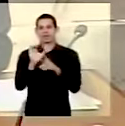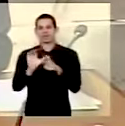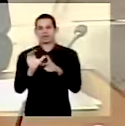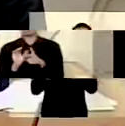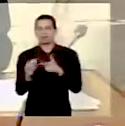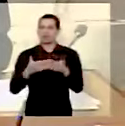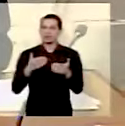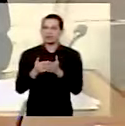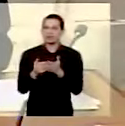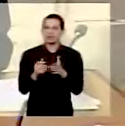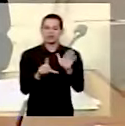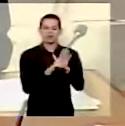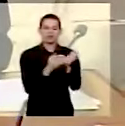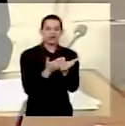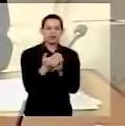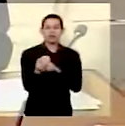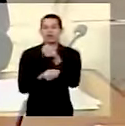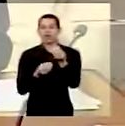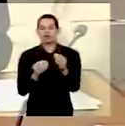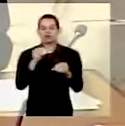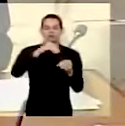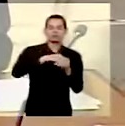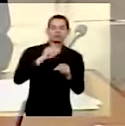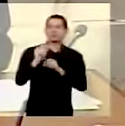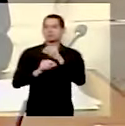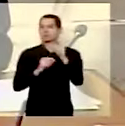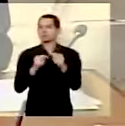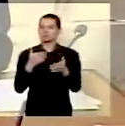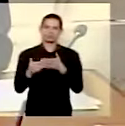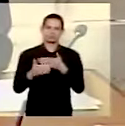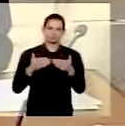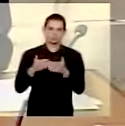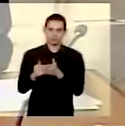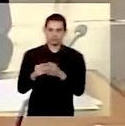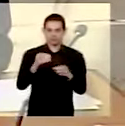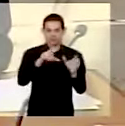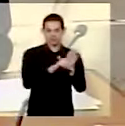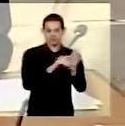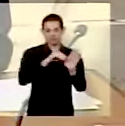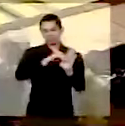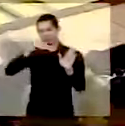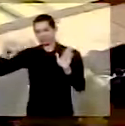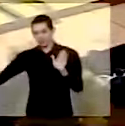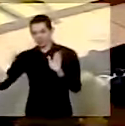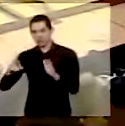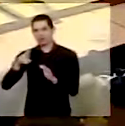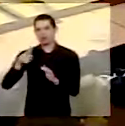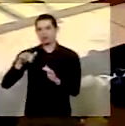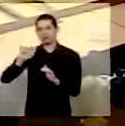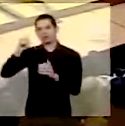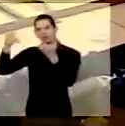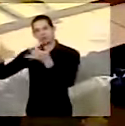importa sua natureza, conteúdo ou dimensão. Fora dela, já dizia Rui